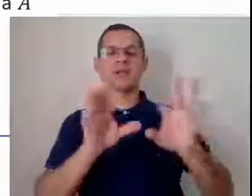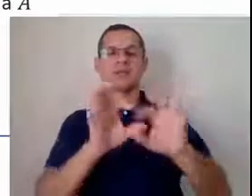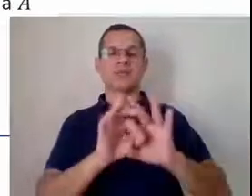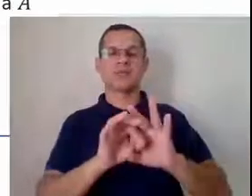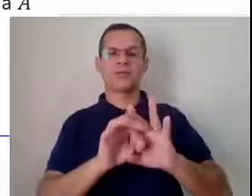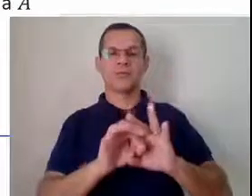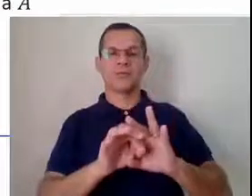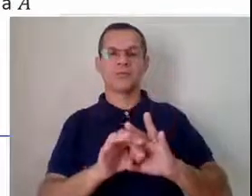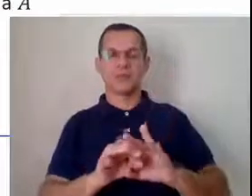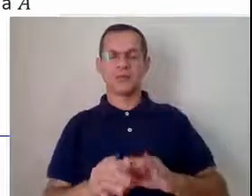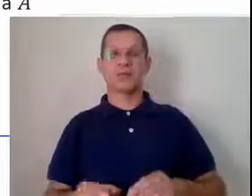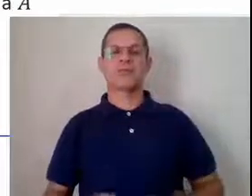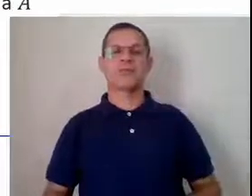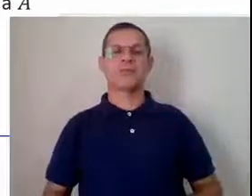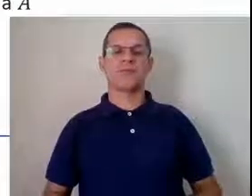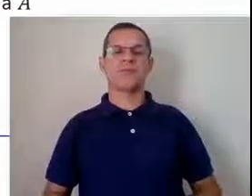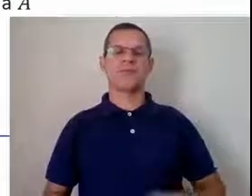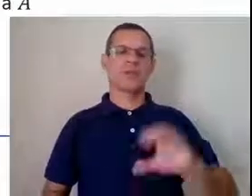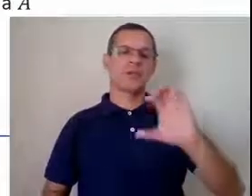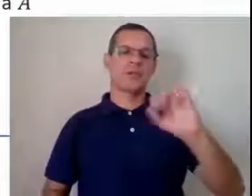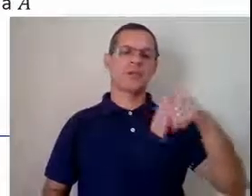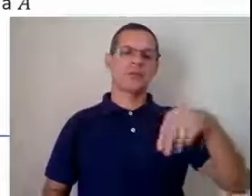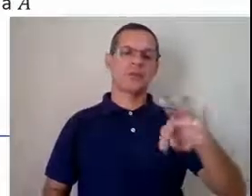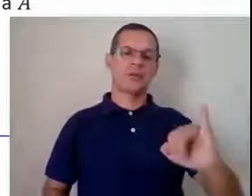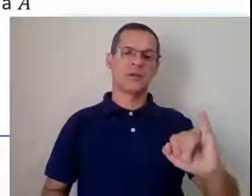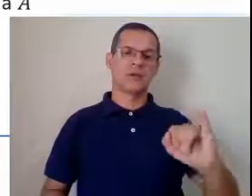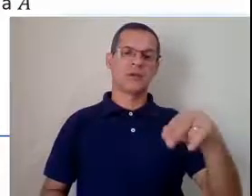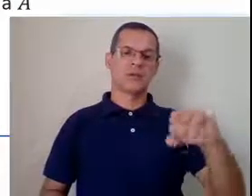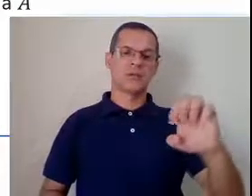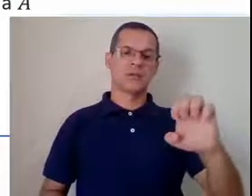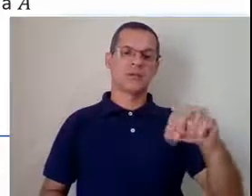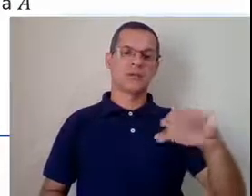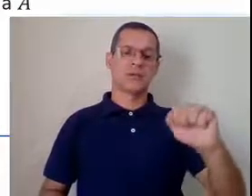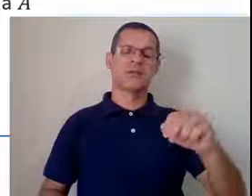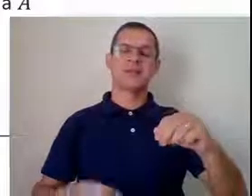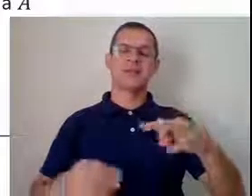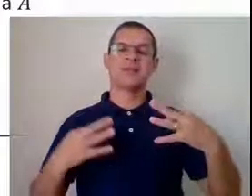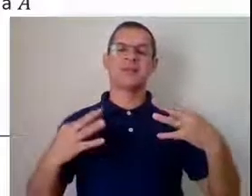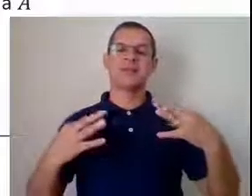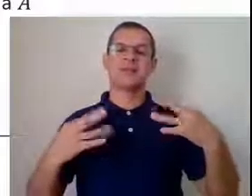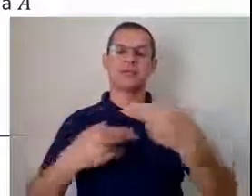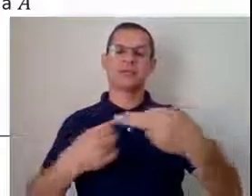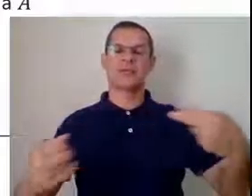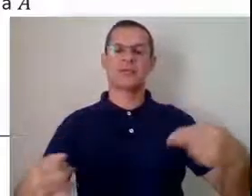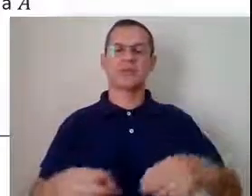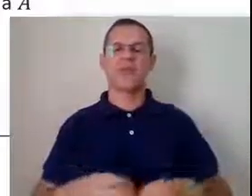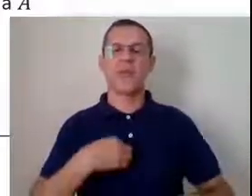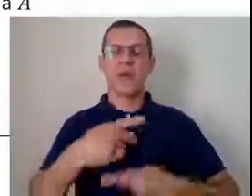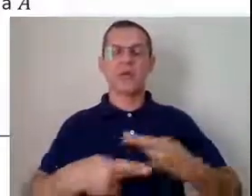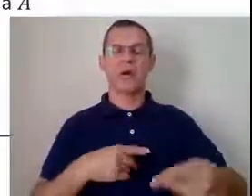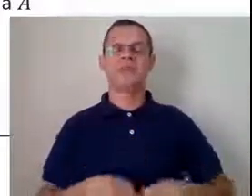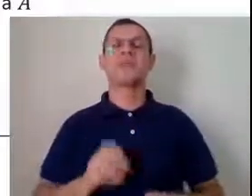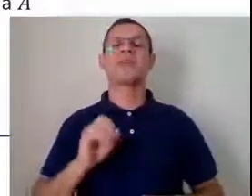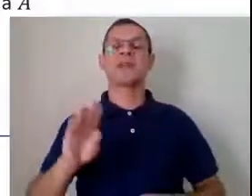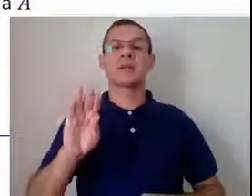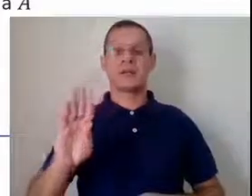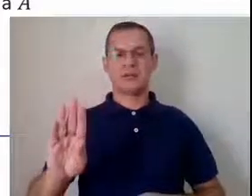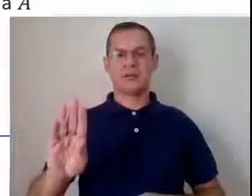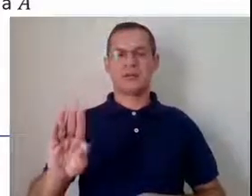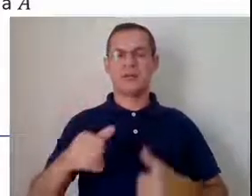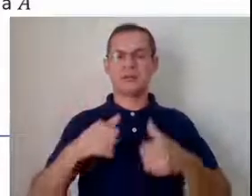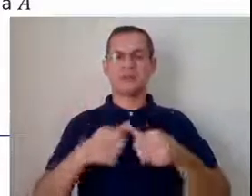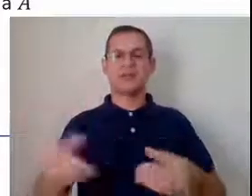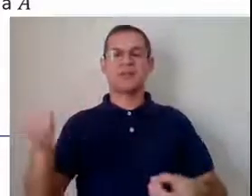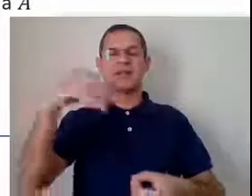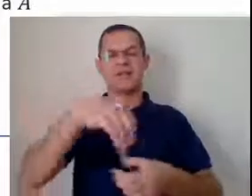de continência, todos os elementos, eu estou dizendo que o B